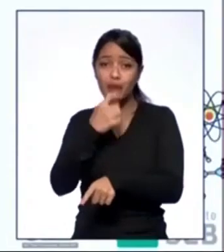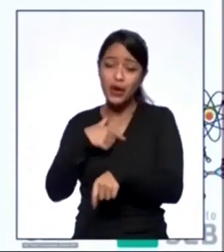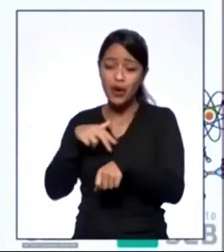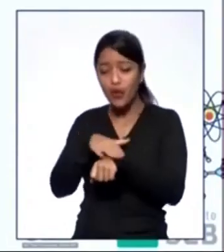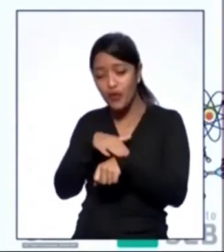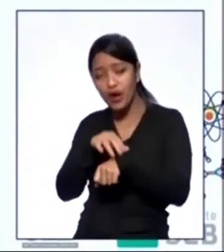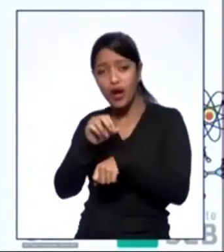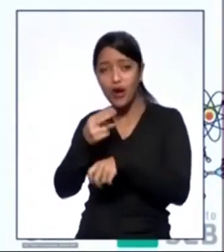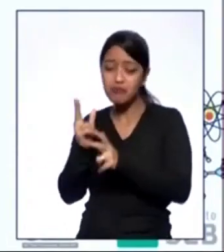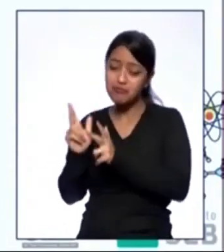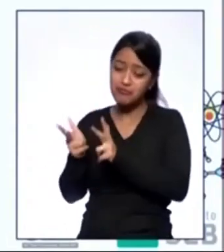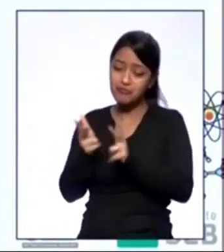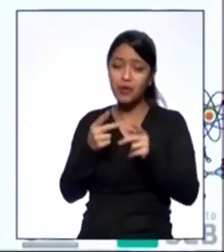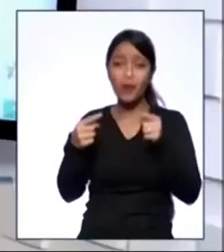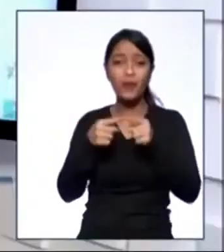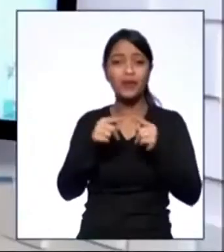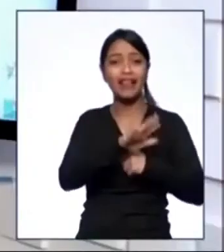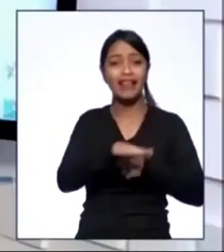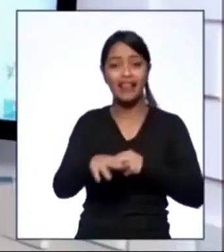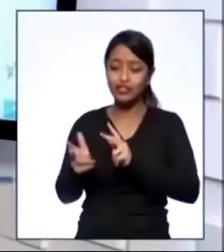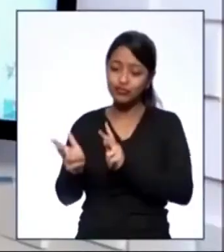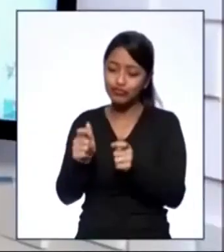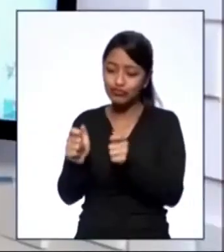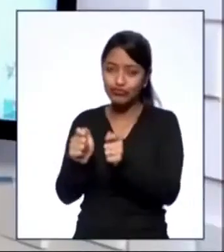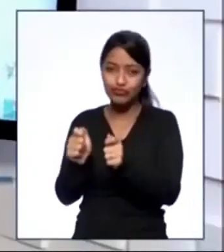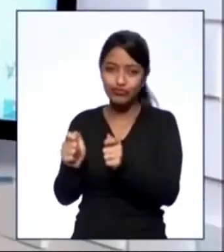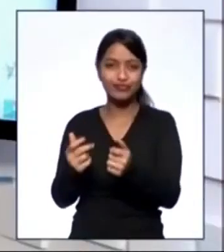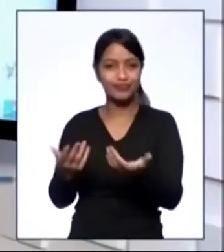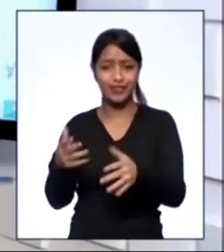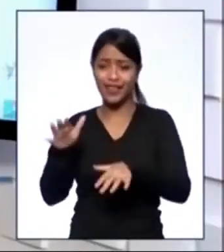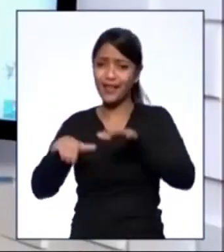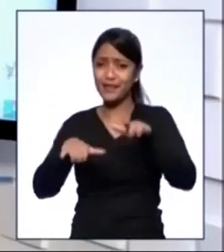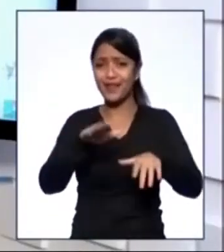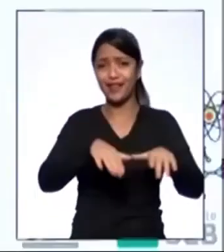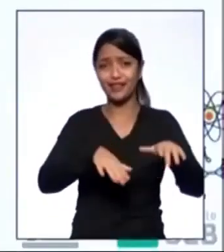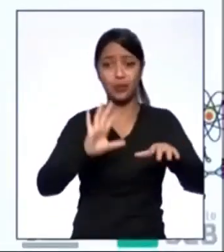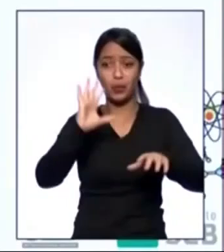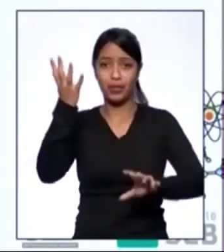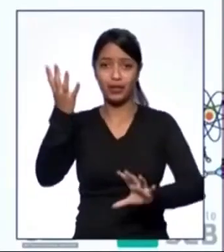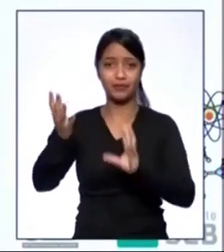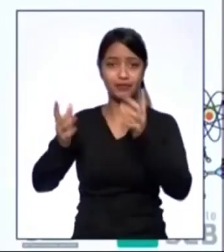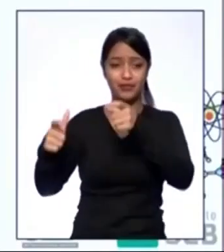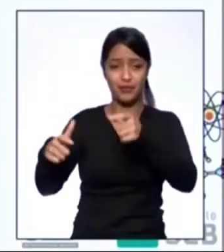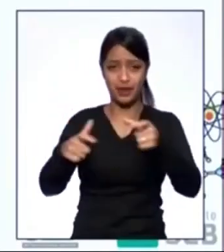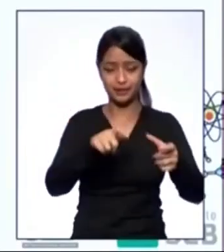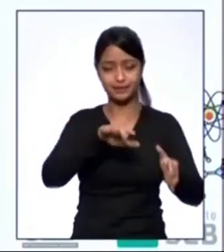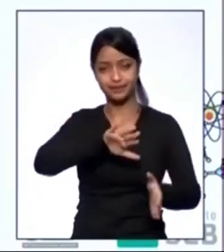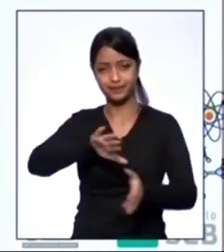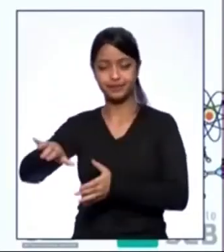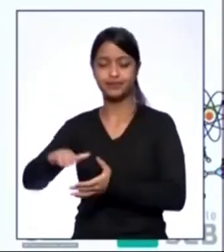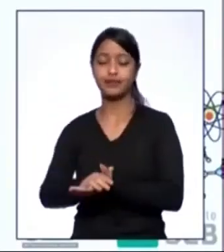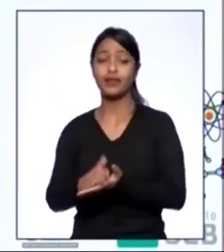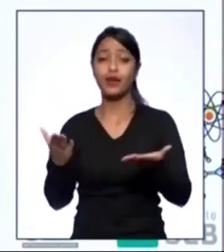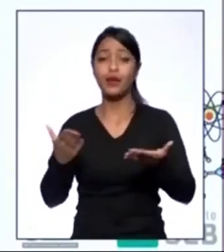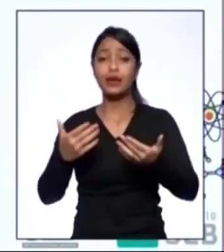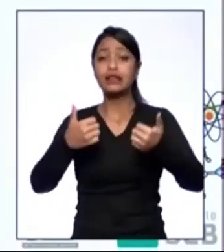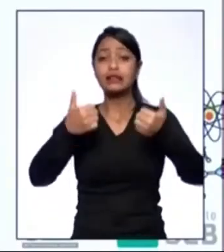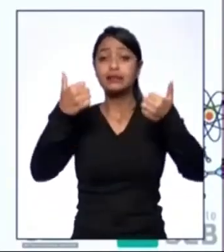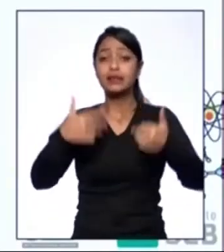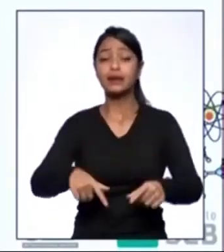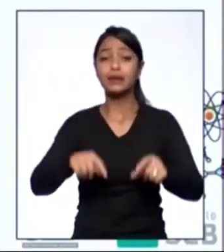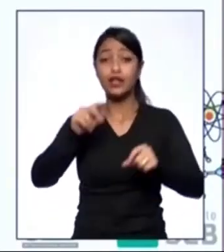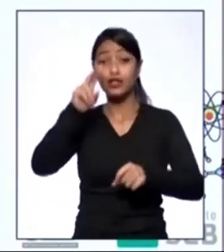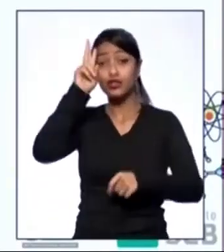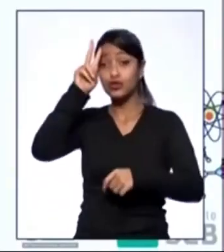Tem a ver com a situação, beleza? Minha gente, agora a gente vai falar um pouco sobre a variante histórica, né? Falar dessa variante é lembrar que as